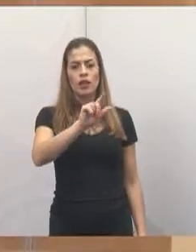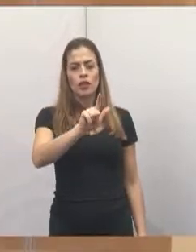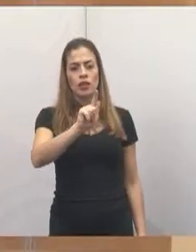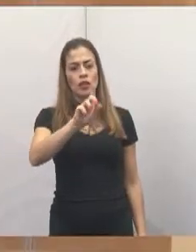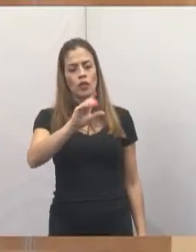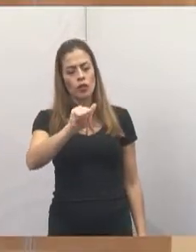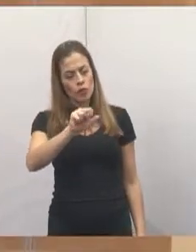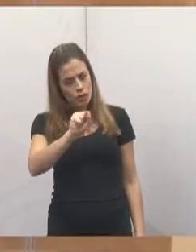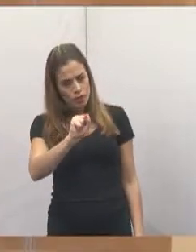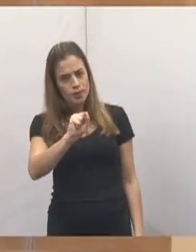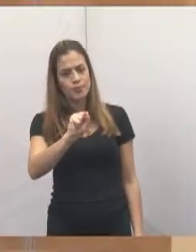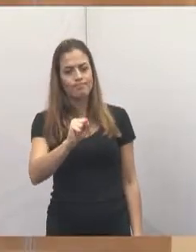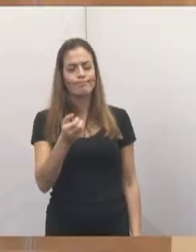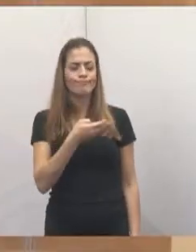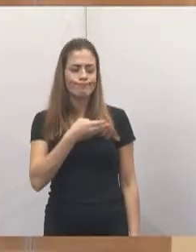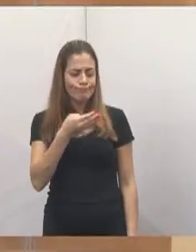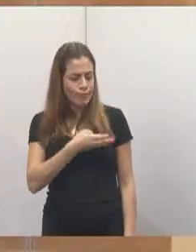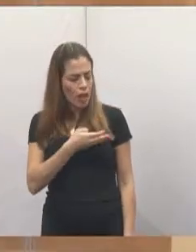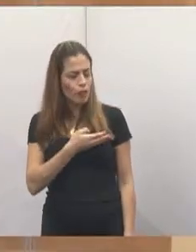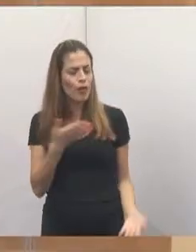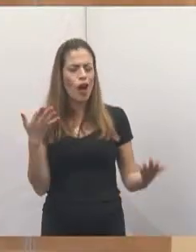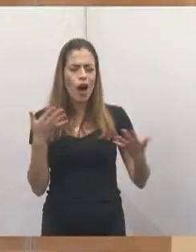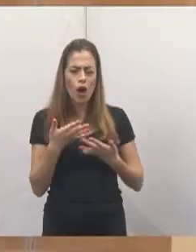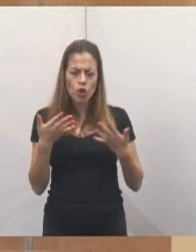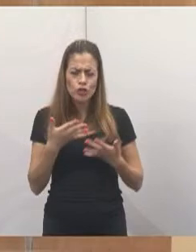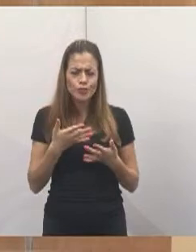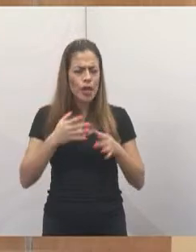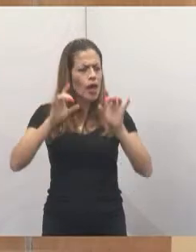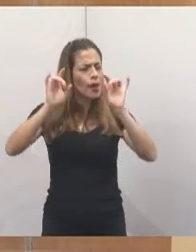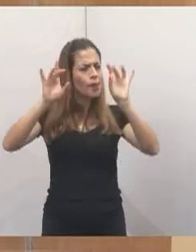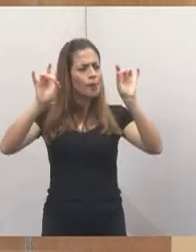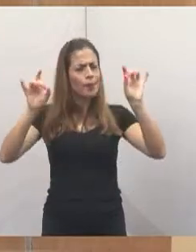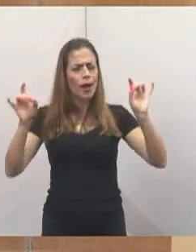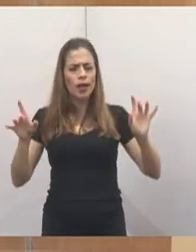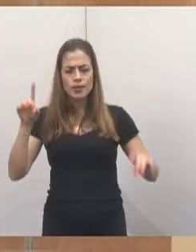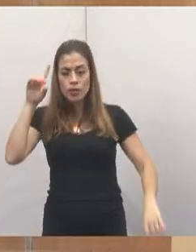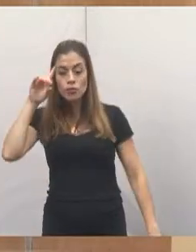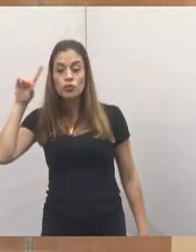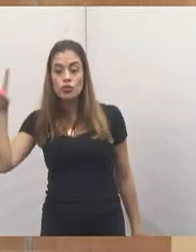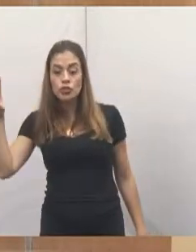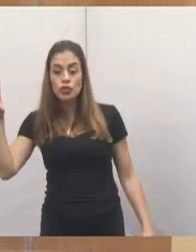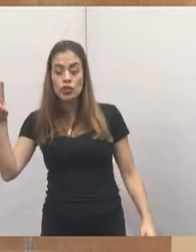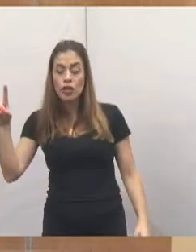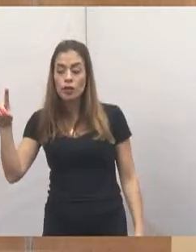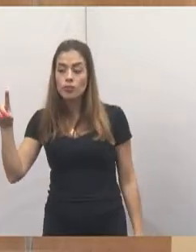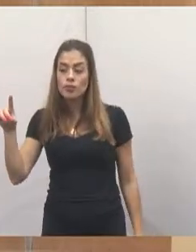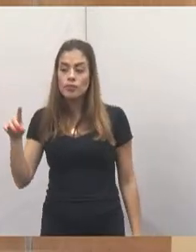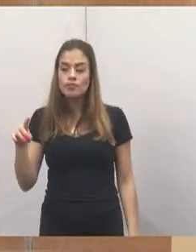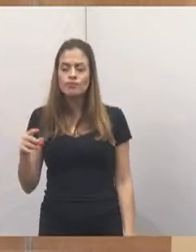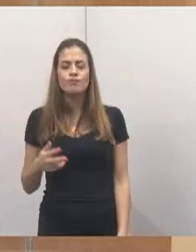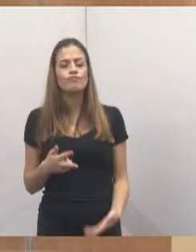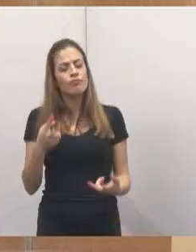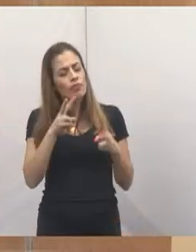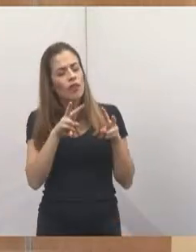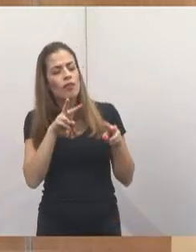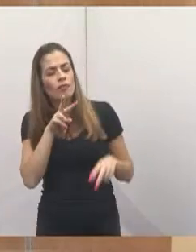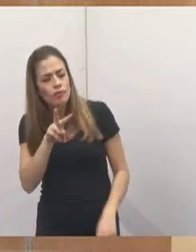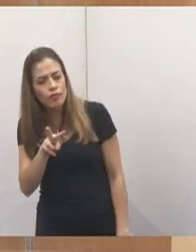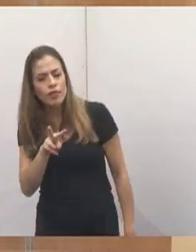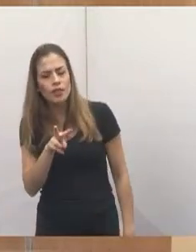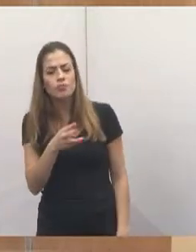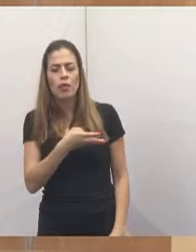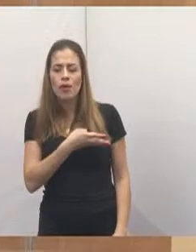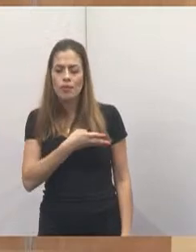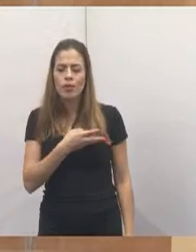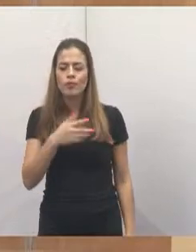muito especial para a advocacia. Eu ouvi aqui a palavra aqui do doutor, ouvi a palavra aqui do colega aqui, Flávio, falando sobre